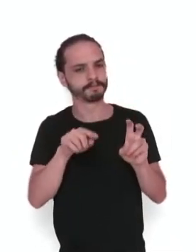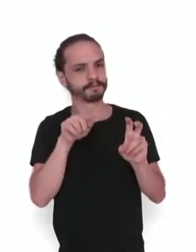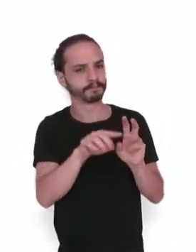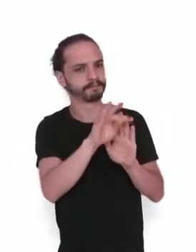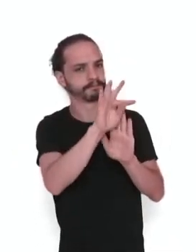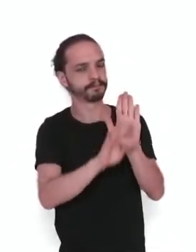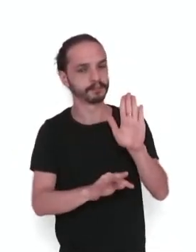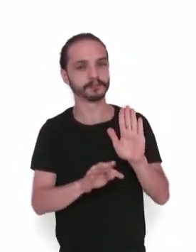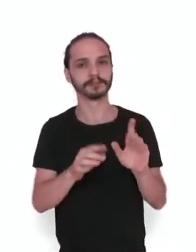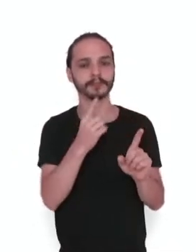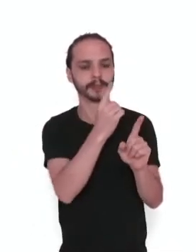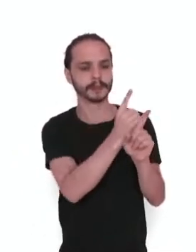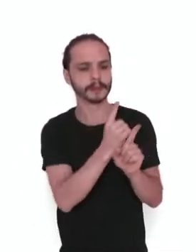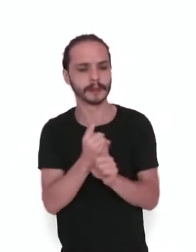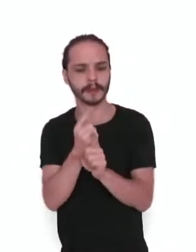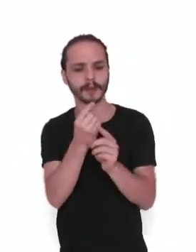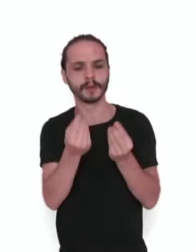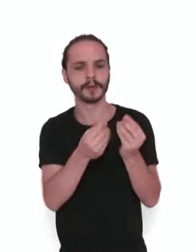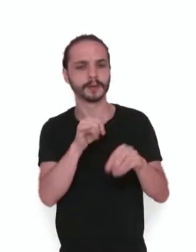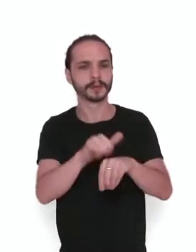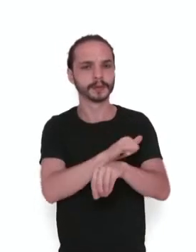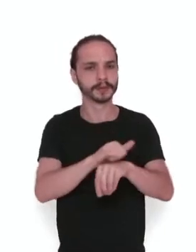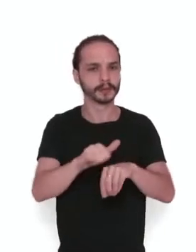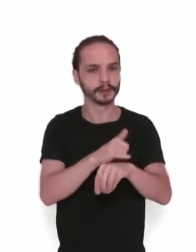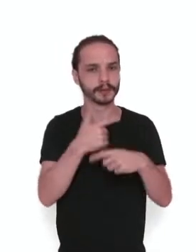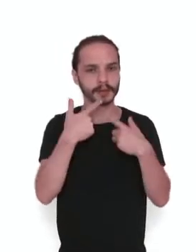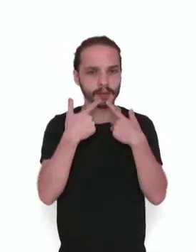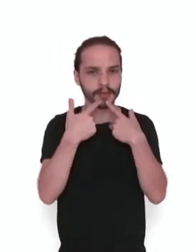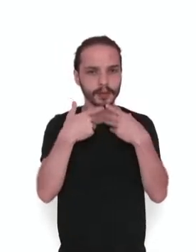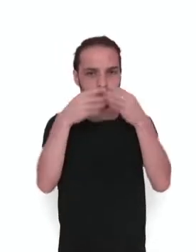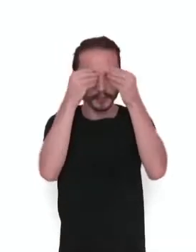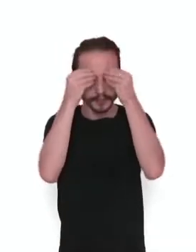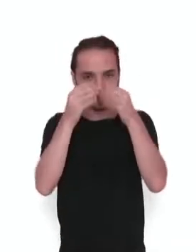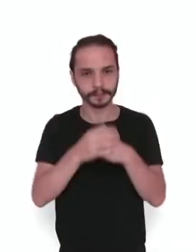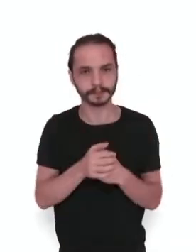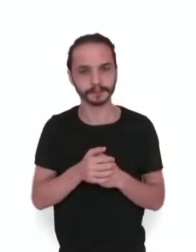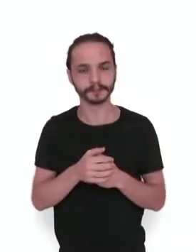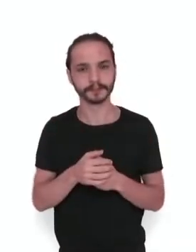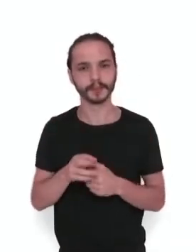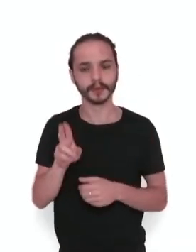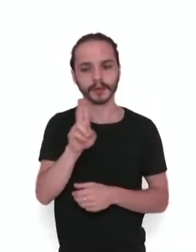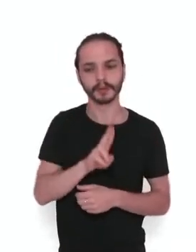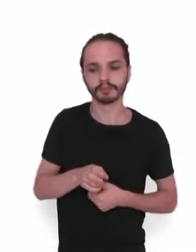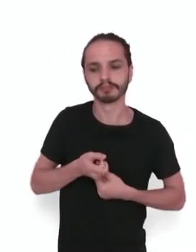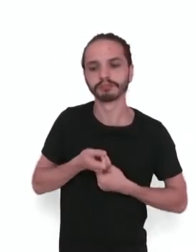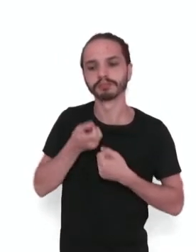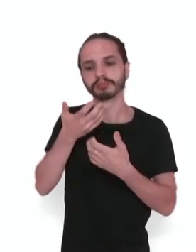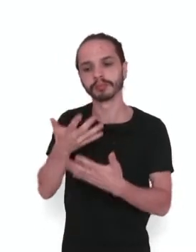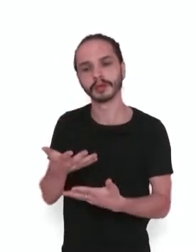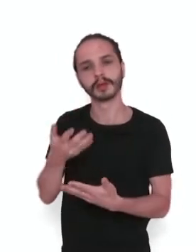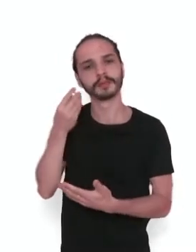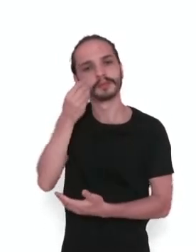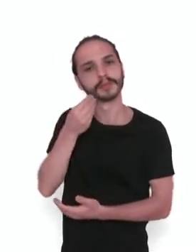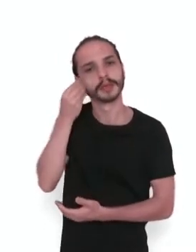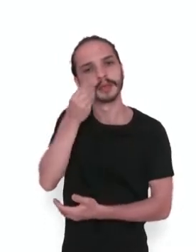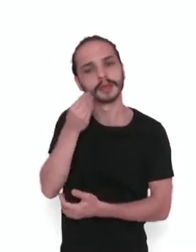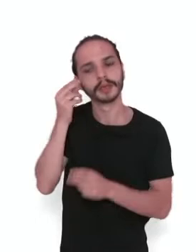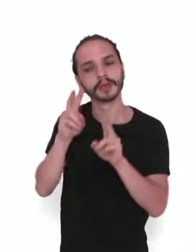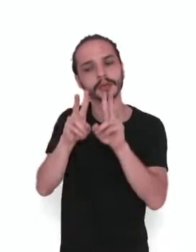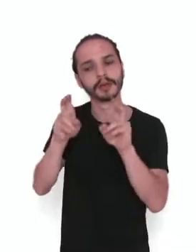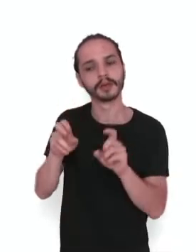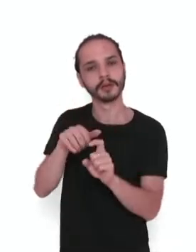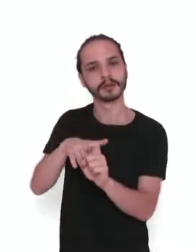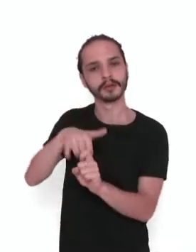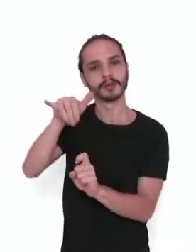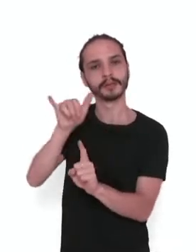os recursos de estilo e linguagem. Socializar experiências e vivências pessoais sobre o bullying.